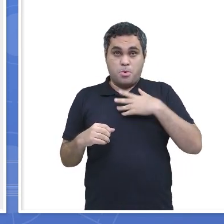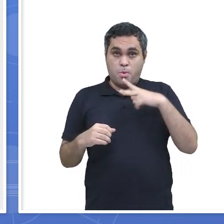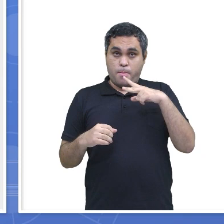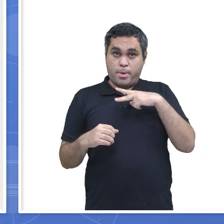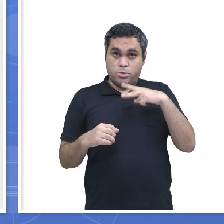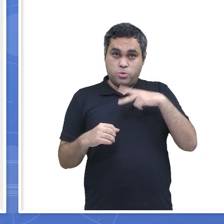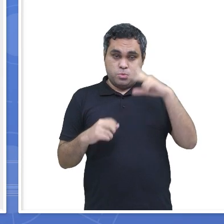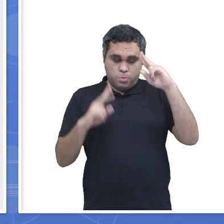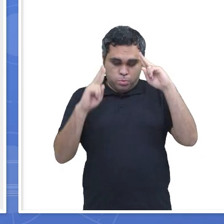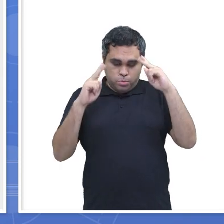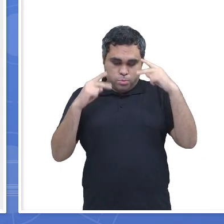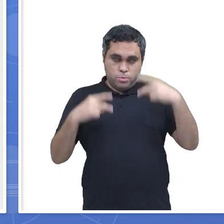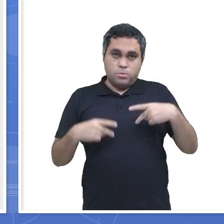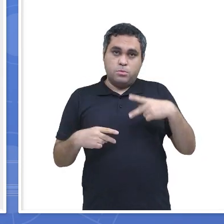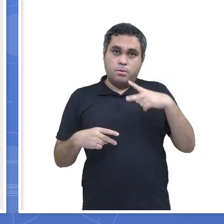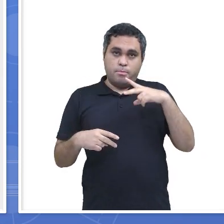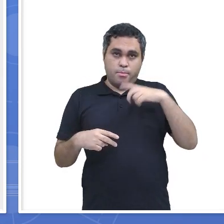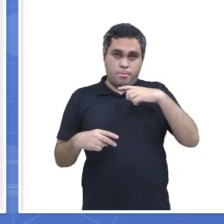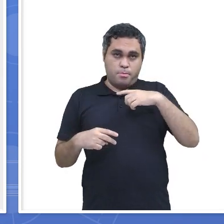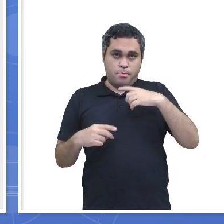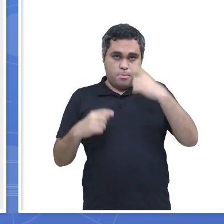suas agendas de ação.